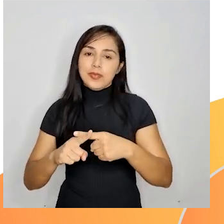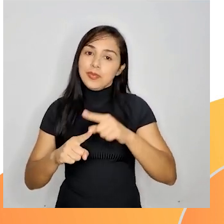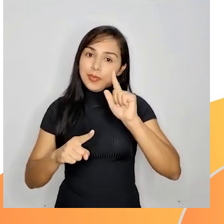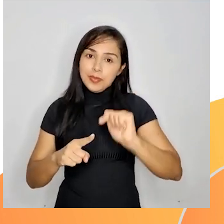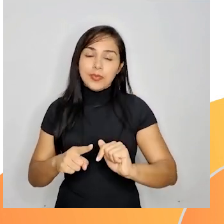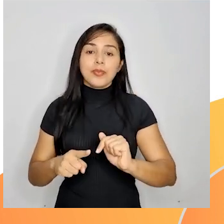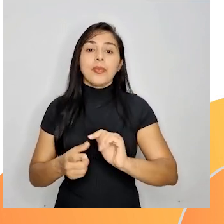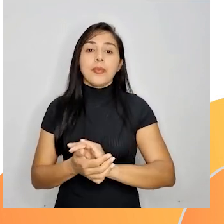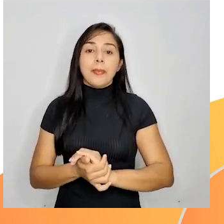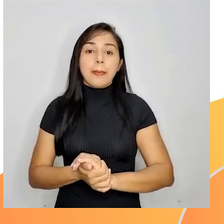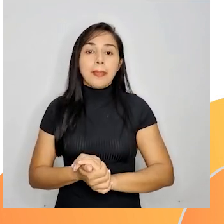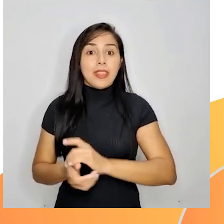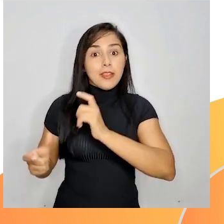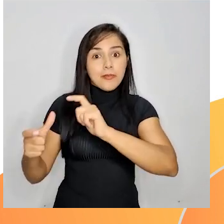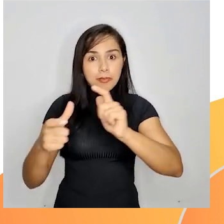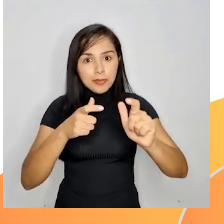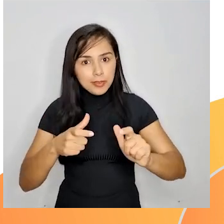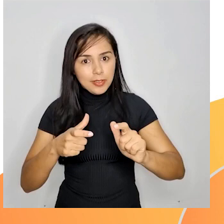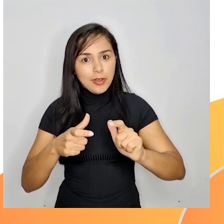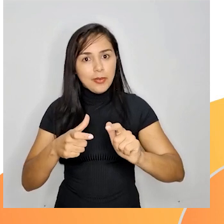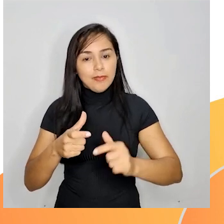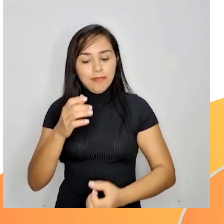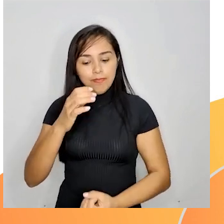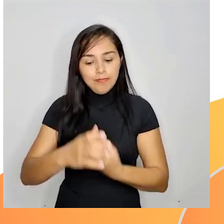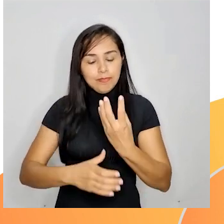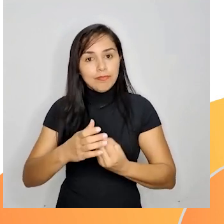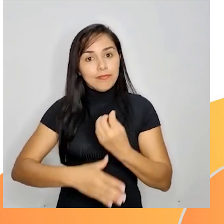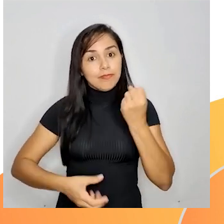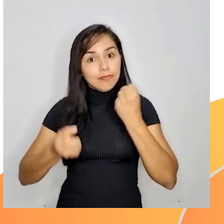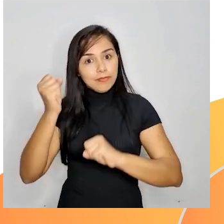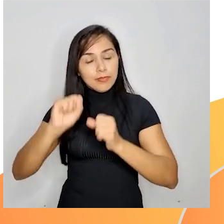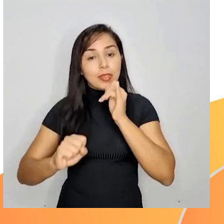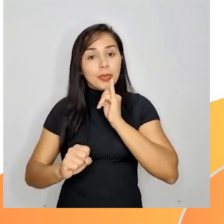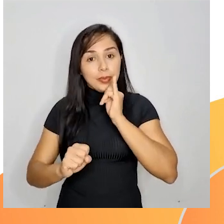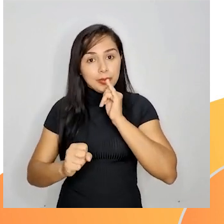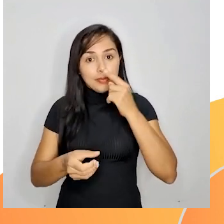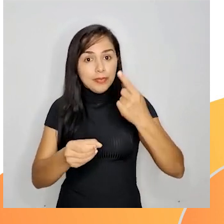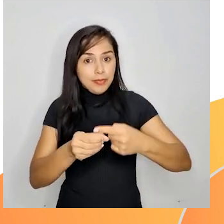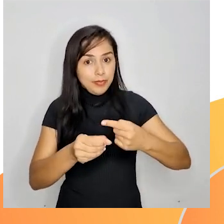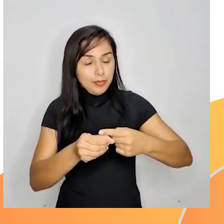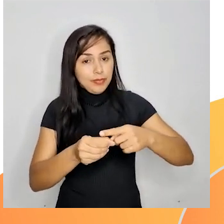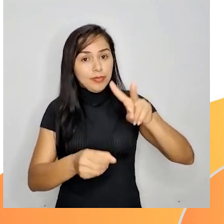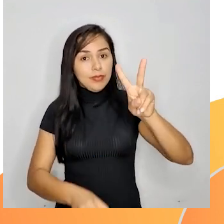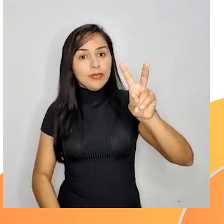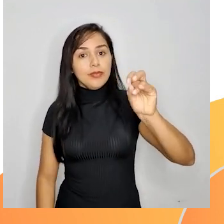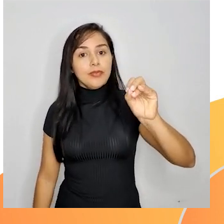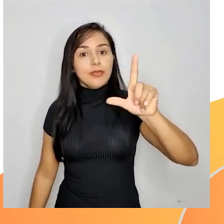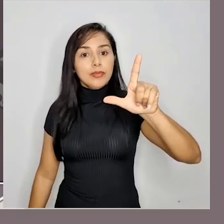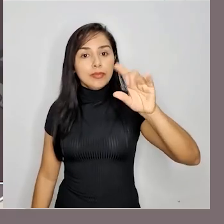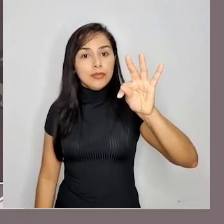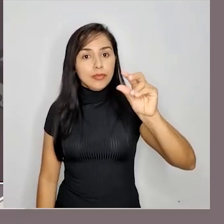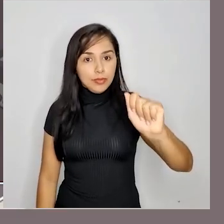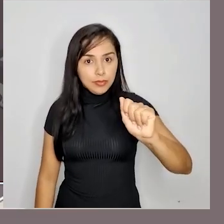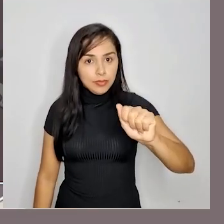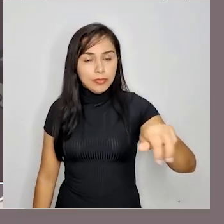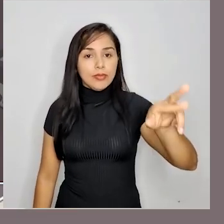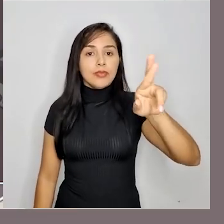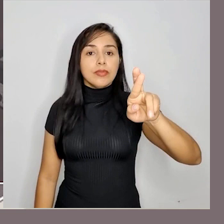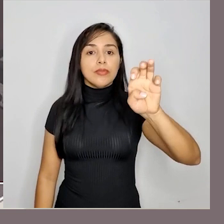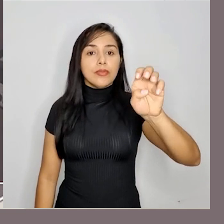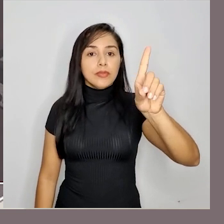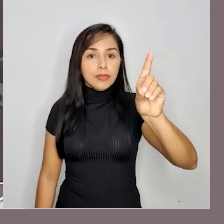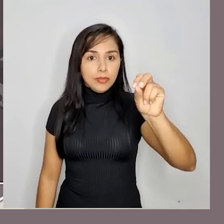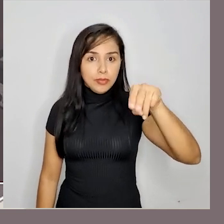muitas indústrias. Aqui nesse exemplo, nós temos a cidade de Volta Redonda, no Rio de Janeiro. Você já